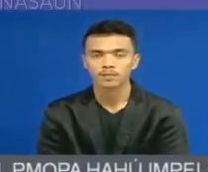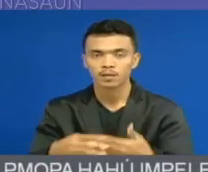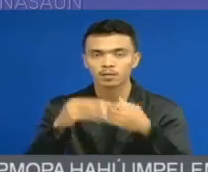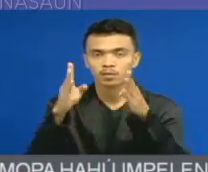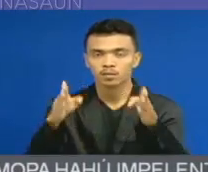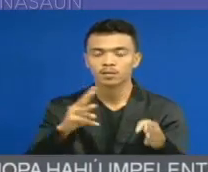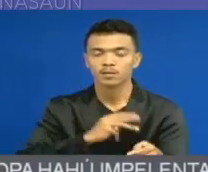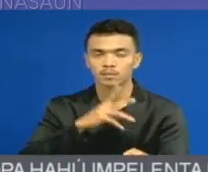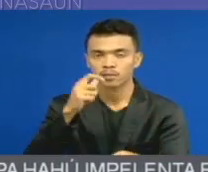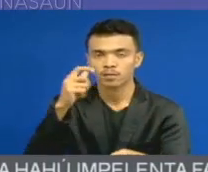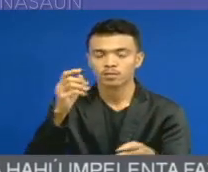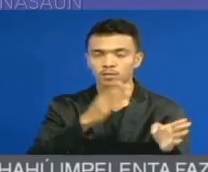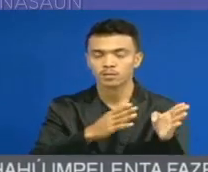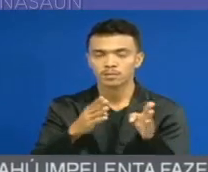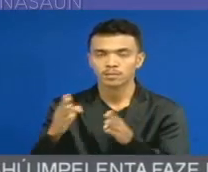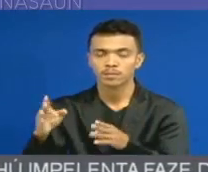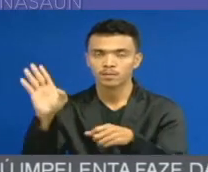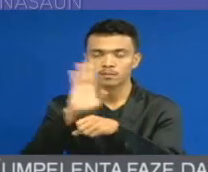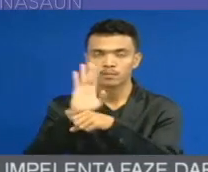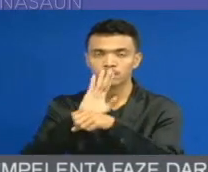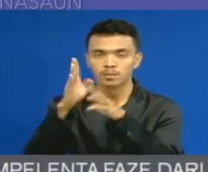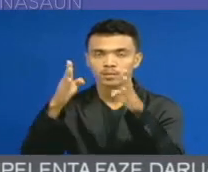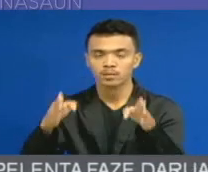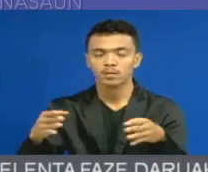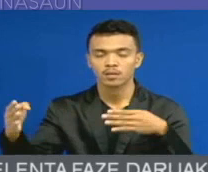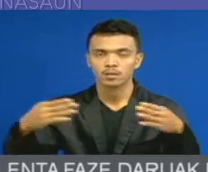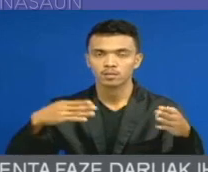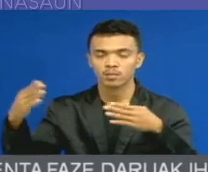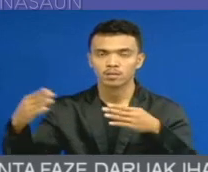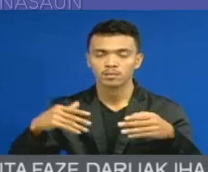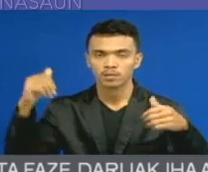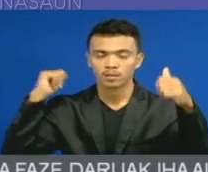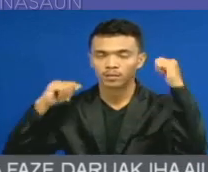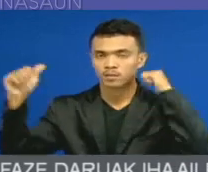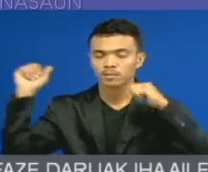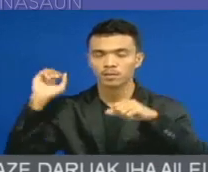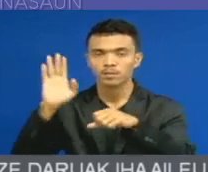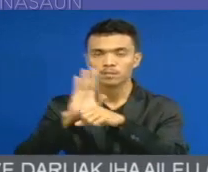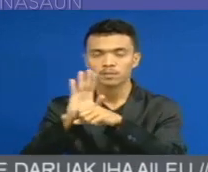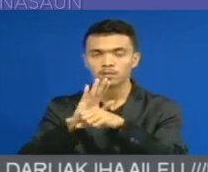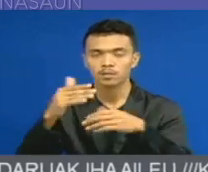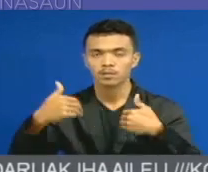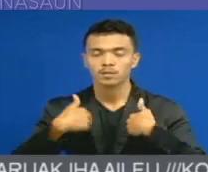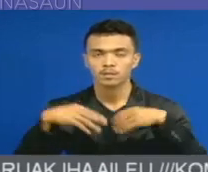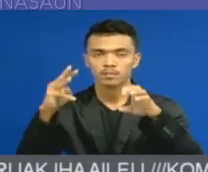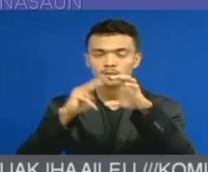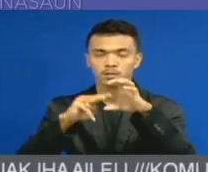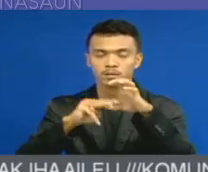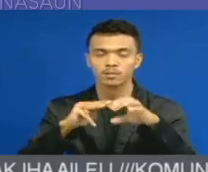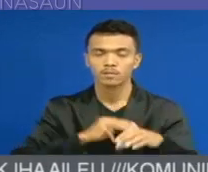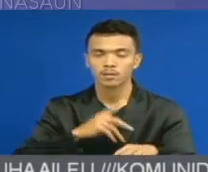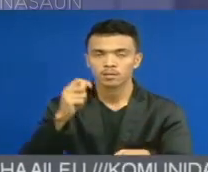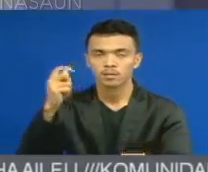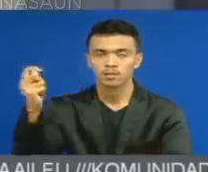Autoridade Manatuto se mobiliza negociante ambulante Sira Atu concentra atividade de negócio e a Mercado Central Manatuto.